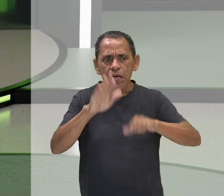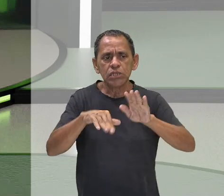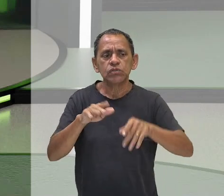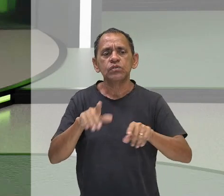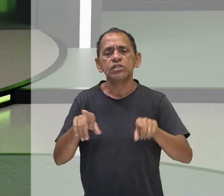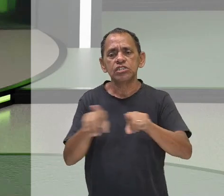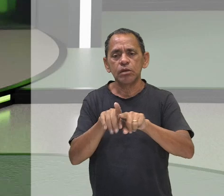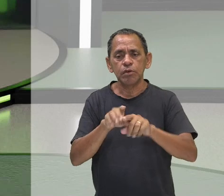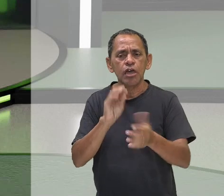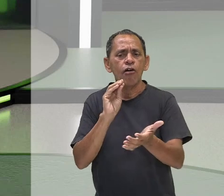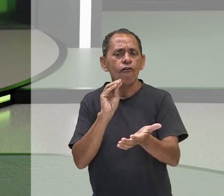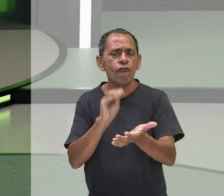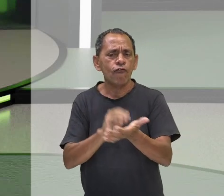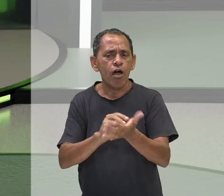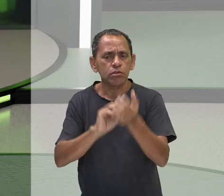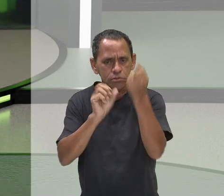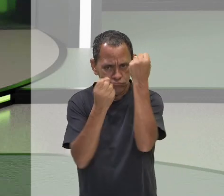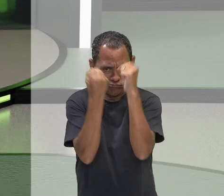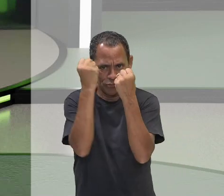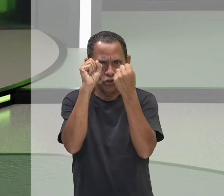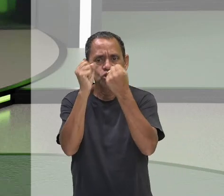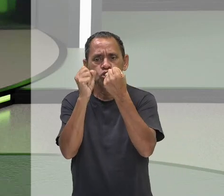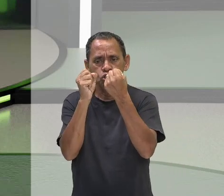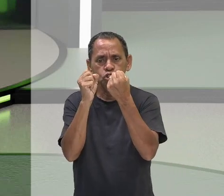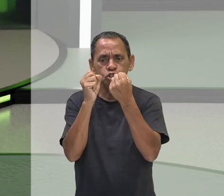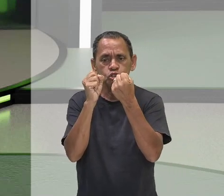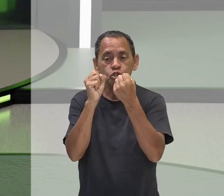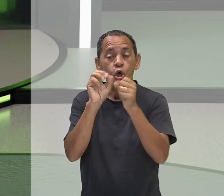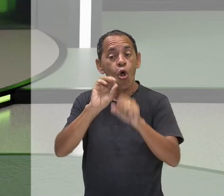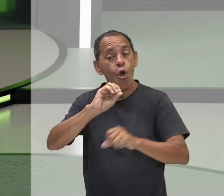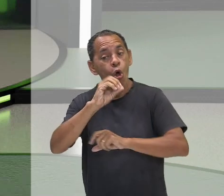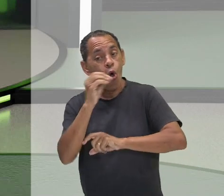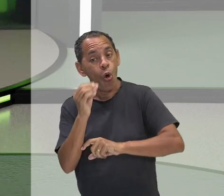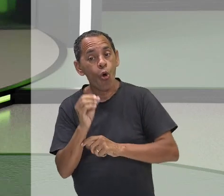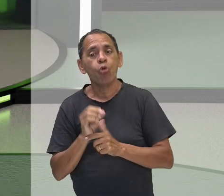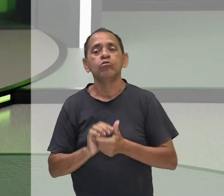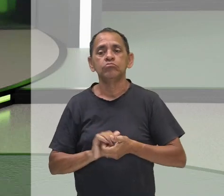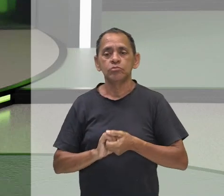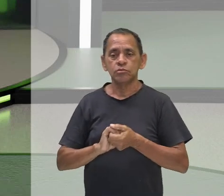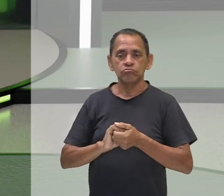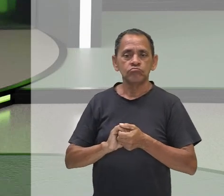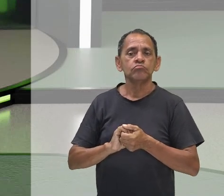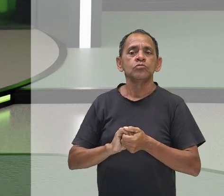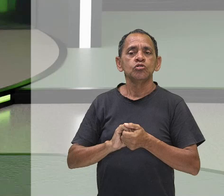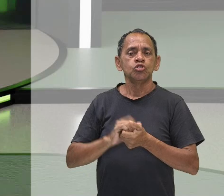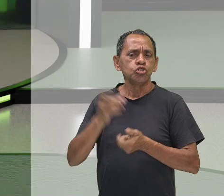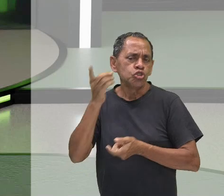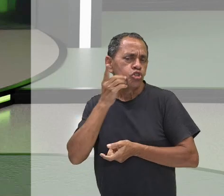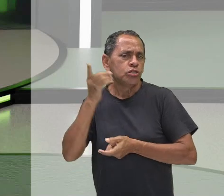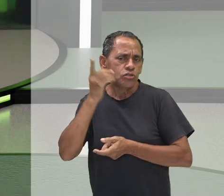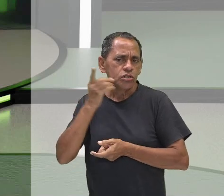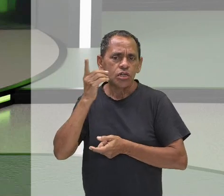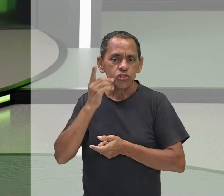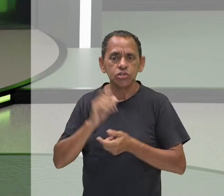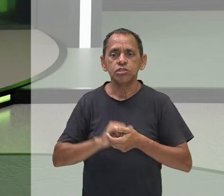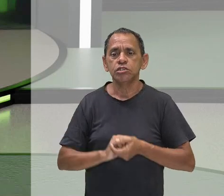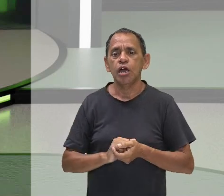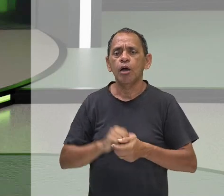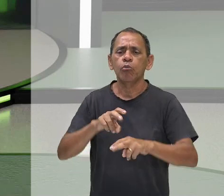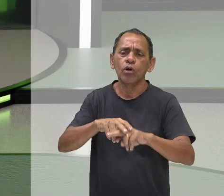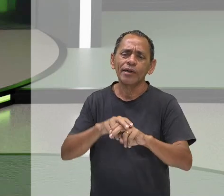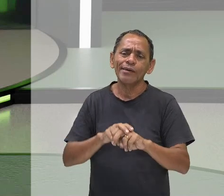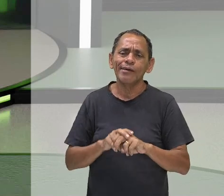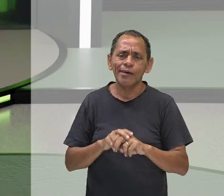falta ou excesso de exercícios, que não estão sendo regulares ou acompanhados por um